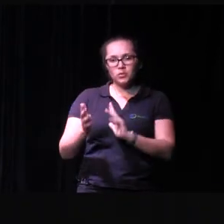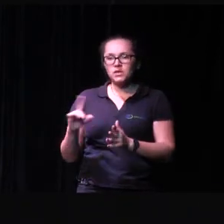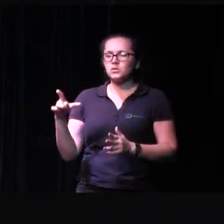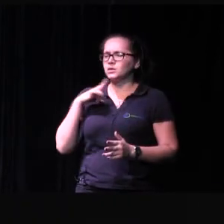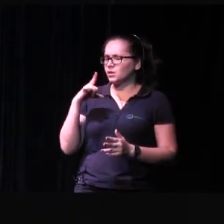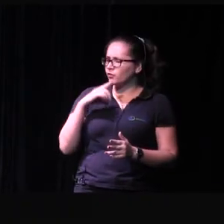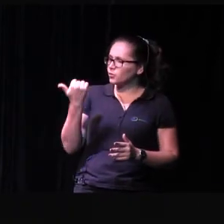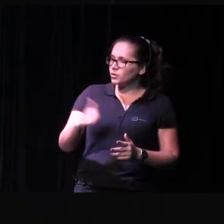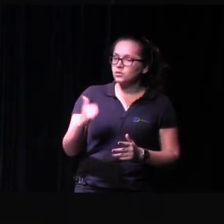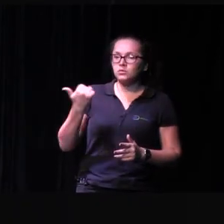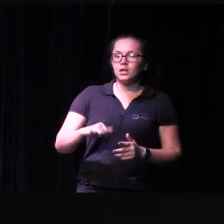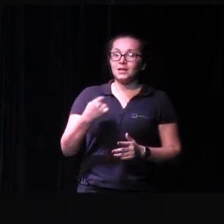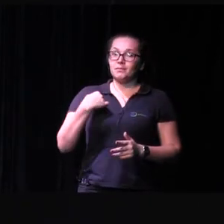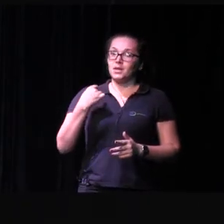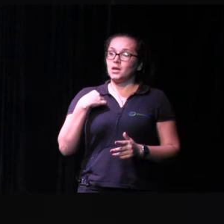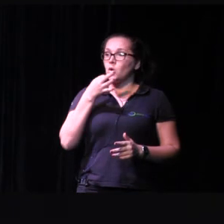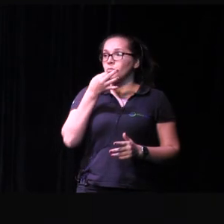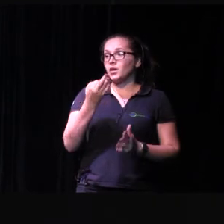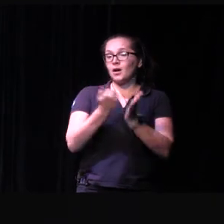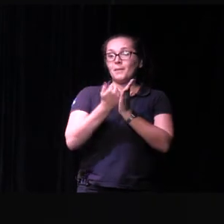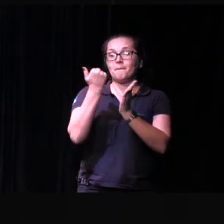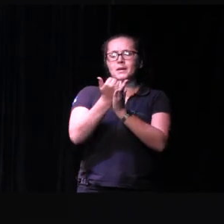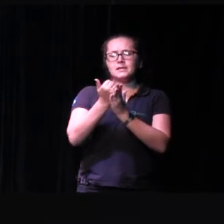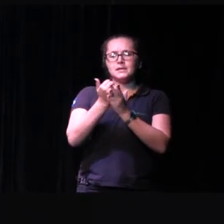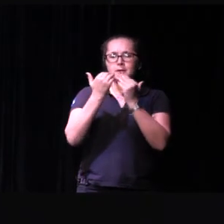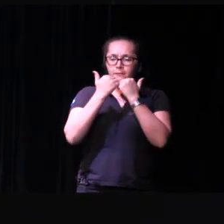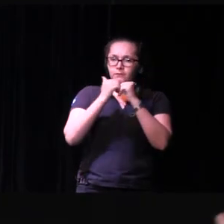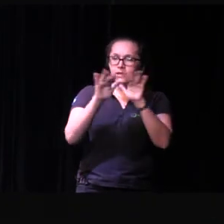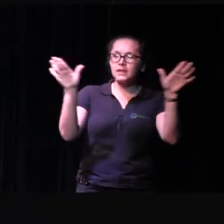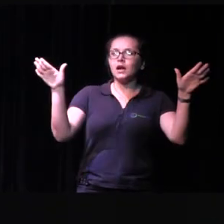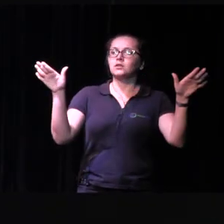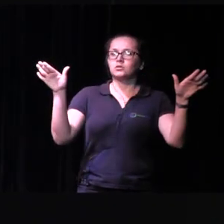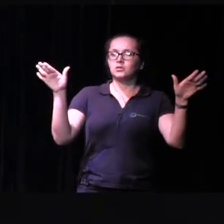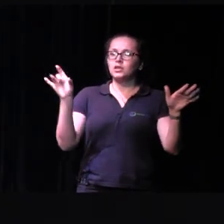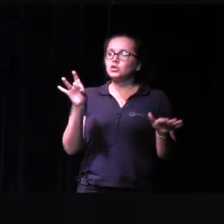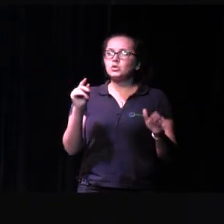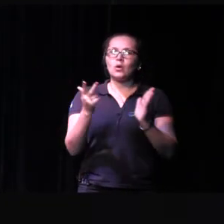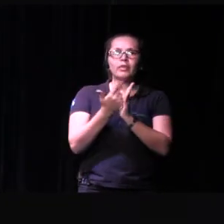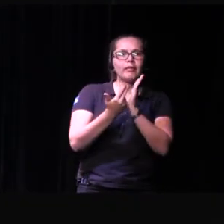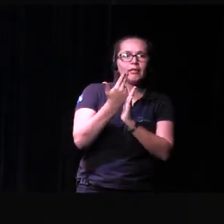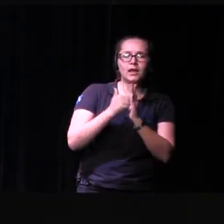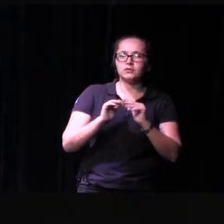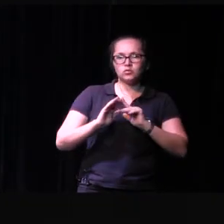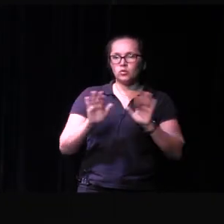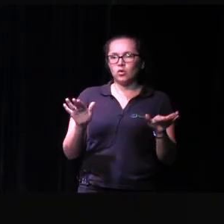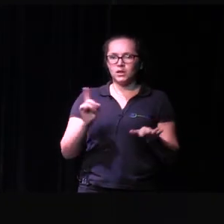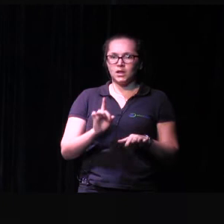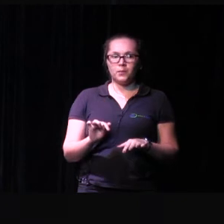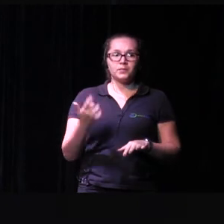o processo teve um resultado, na minha opinião, mais alargado do que simplesmente o desenho